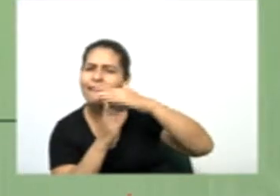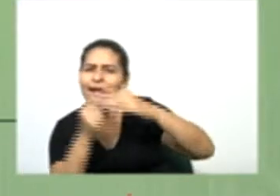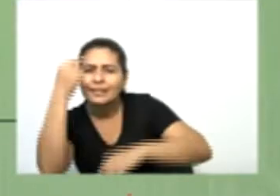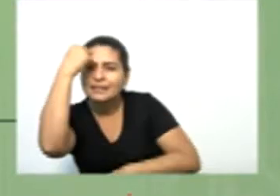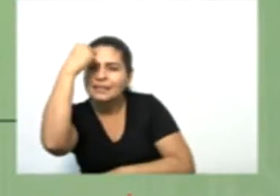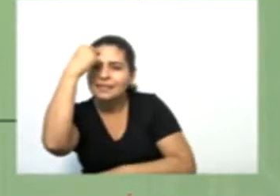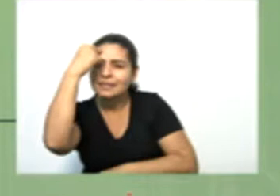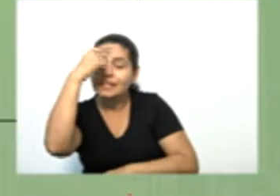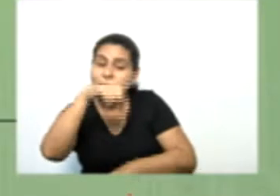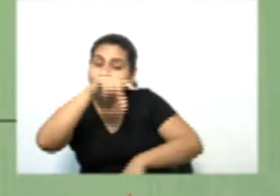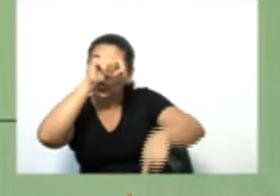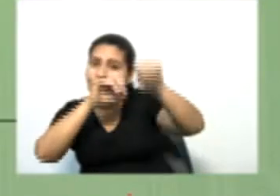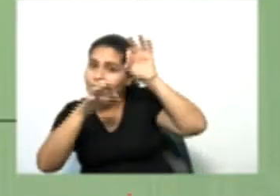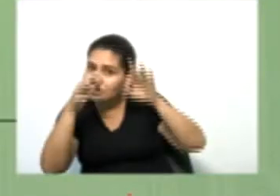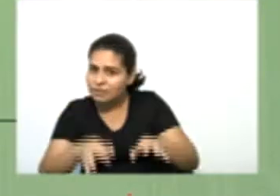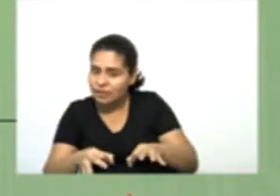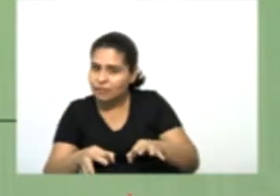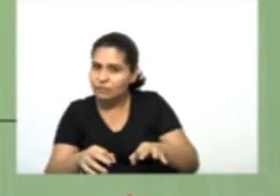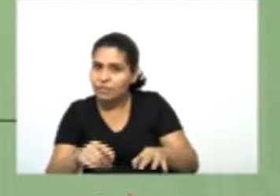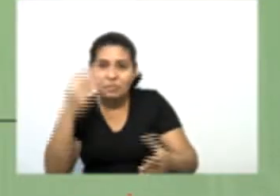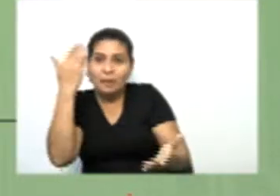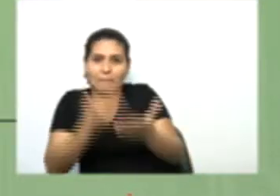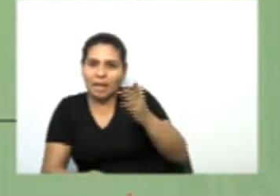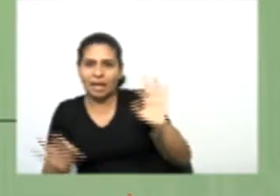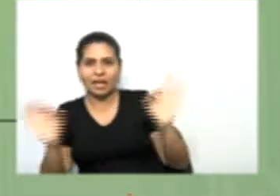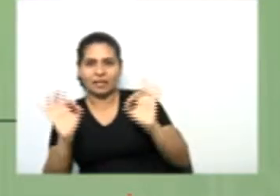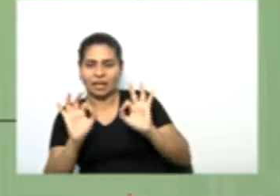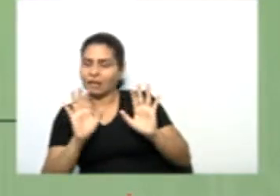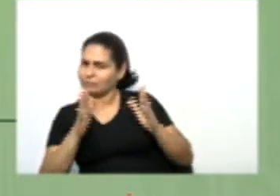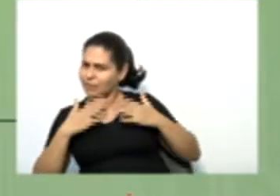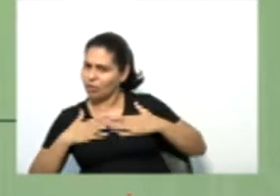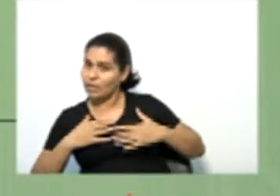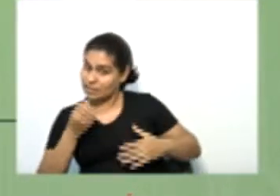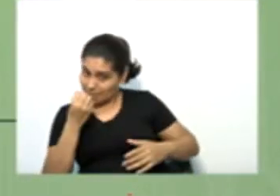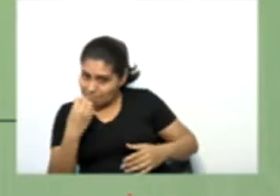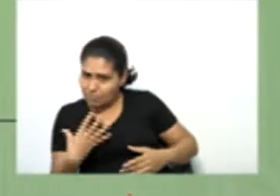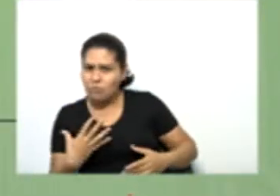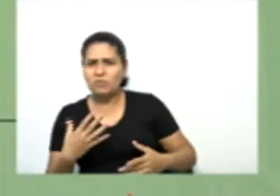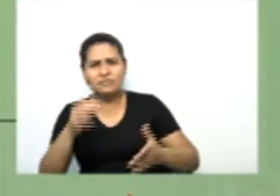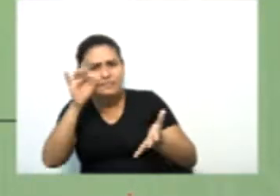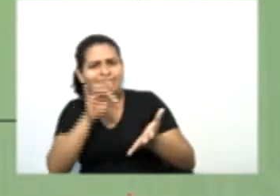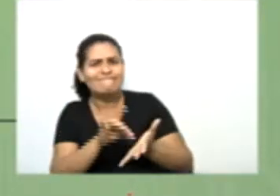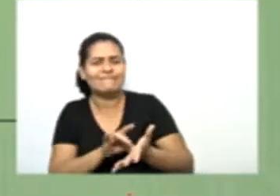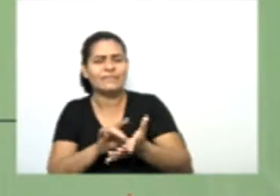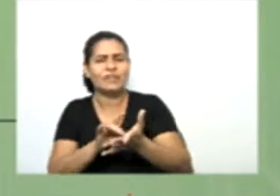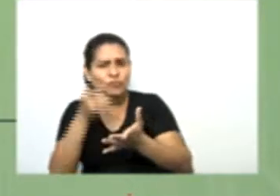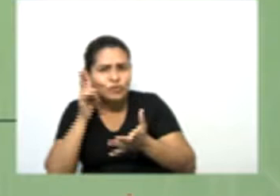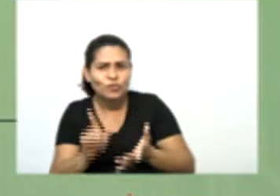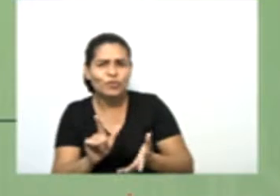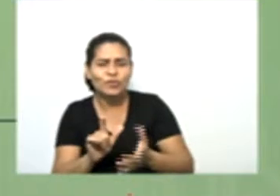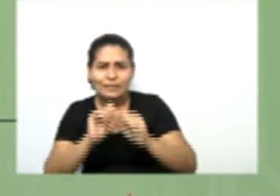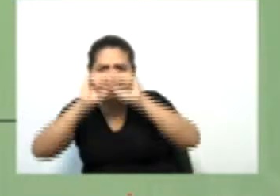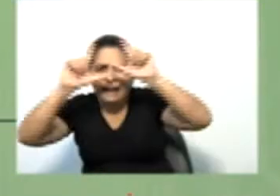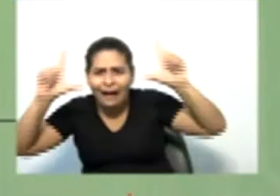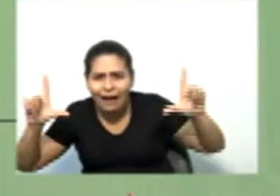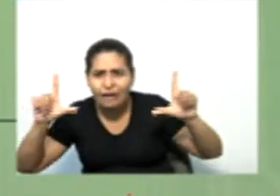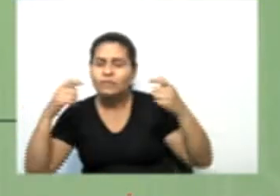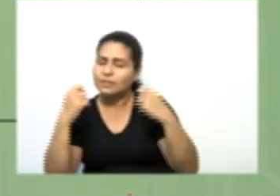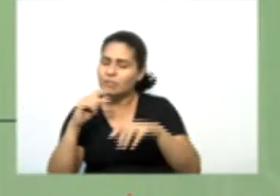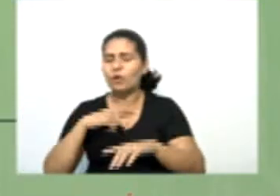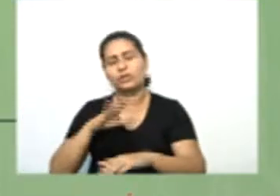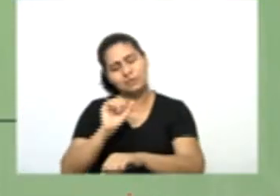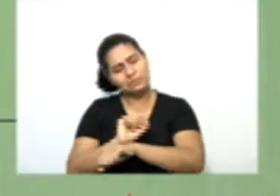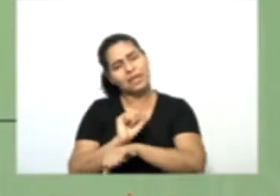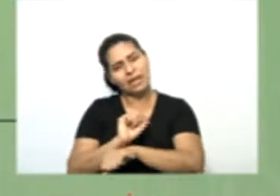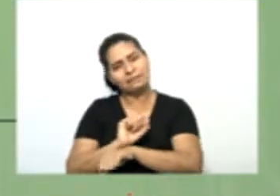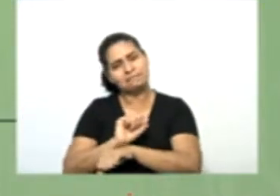pensar e decidir. Não quer dizer que você vai perder a negociação. Se a negociação é boa mesmo, se os fatos foram bem esclarecidos, você pode dar um